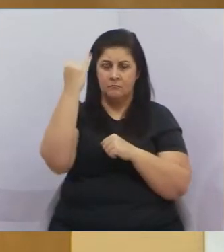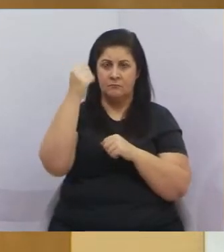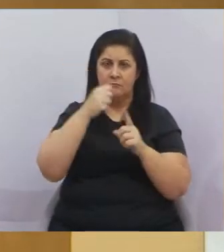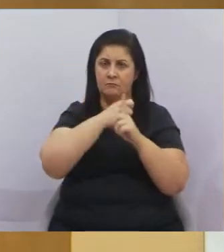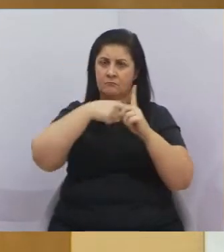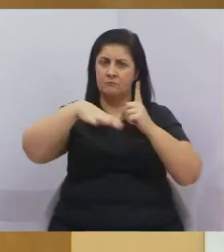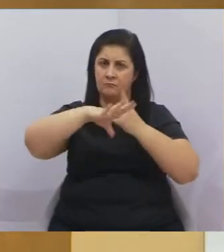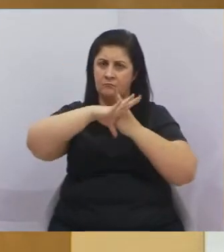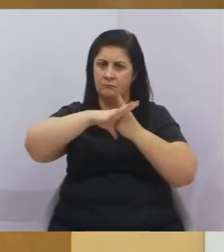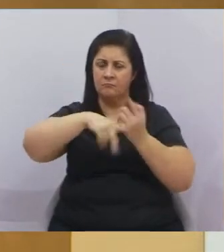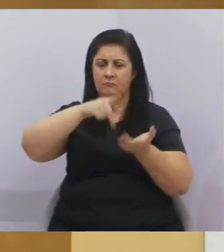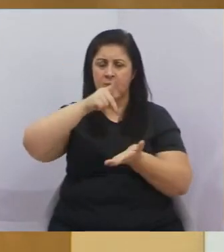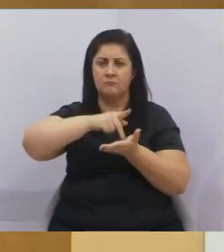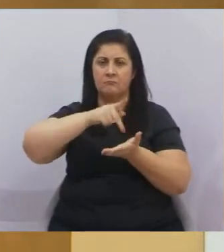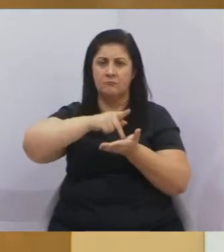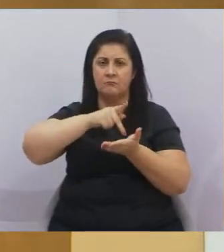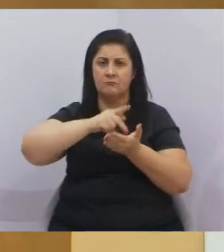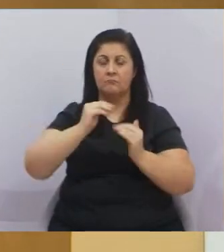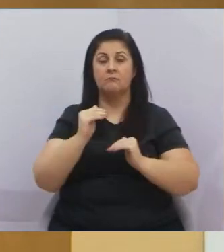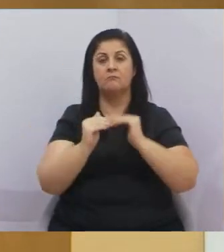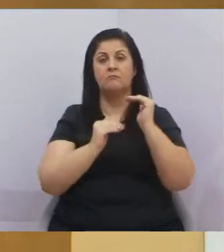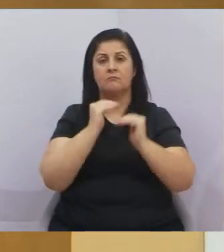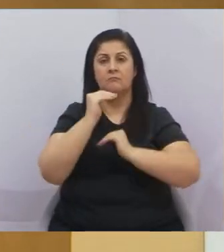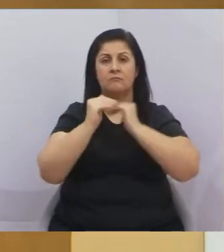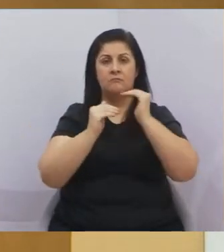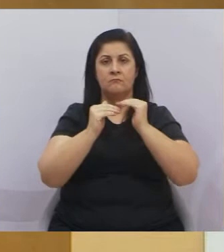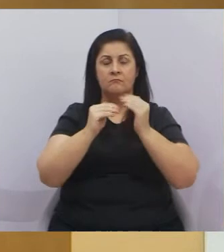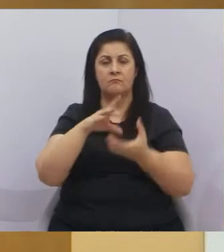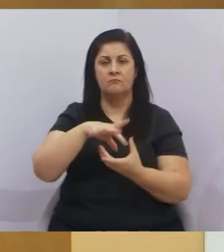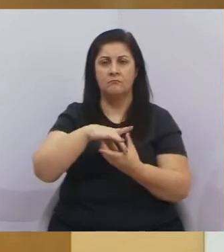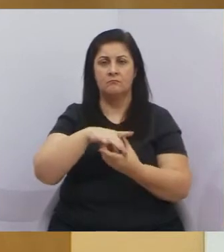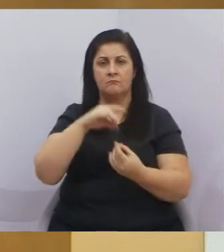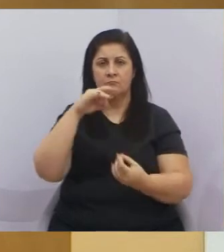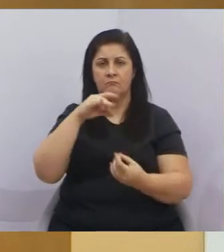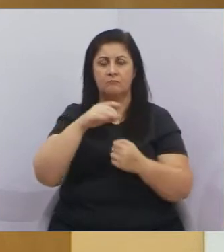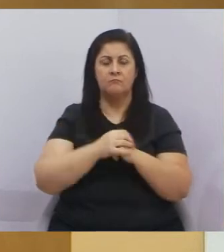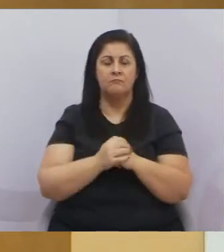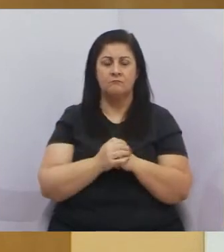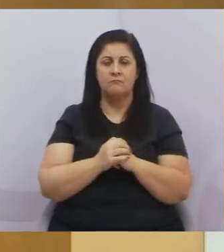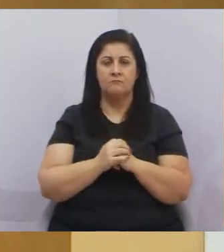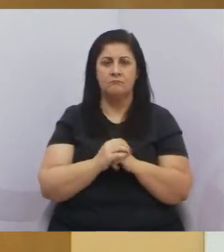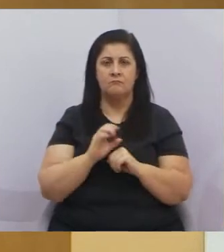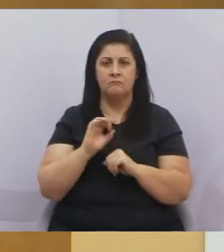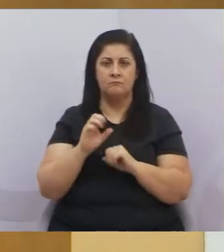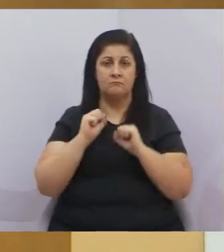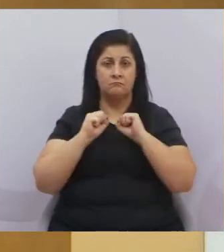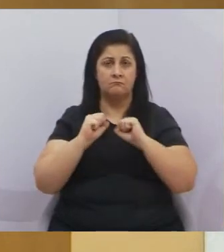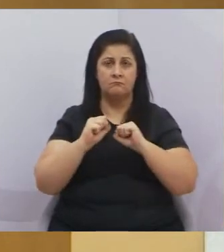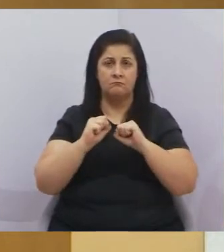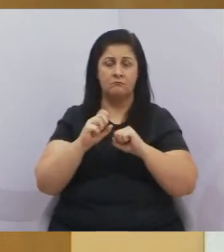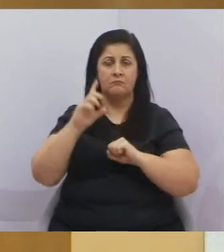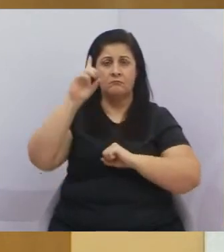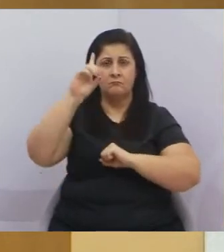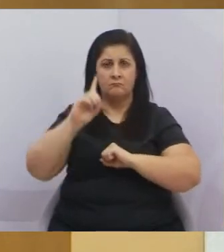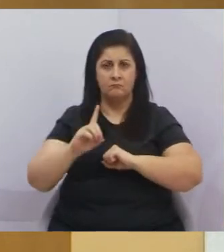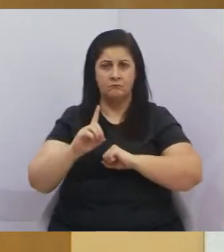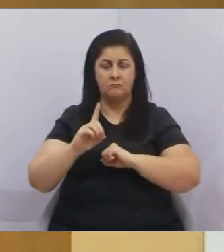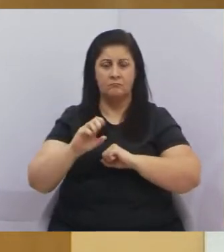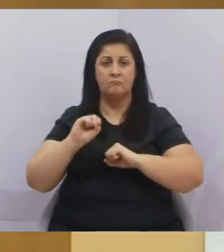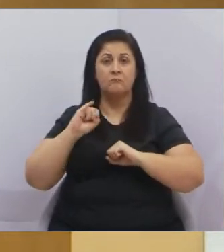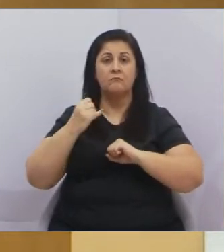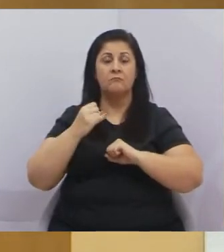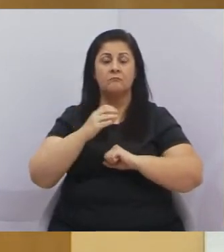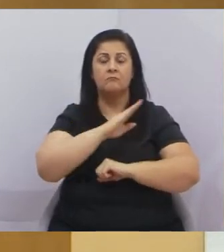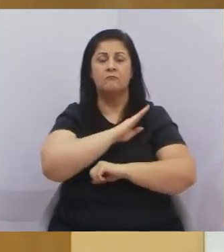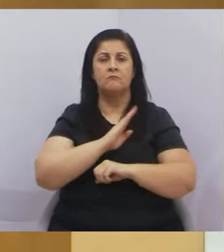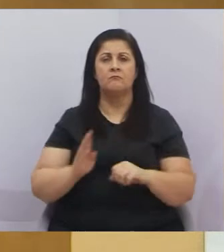sociedade verdadeiramente desenvolvida e democrática. Somente é possível se os direitos e governos estiverem